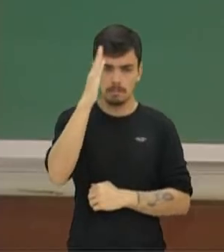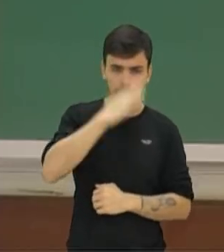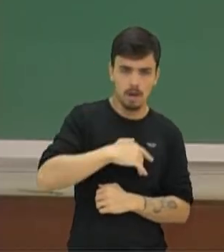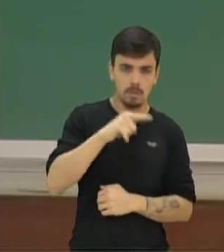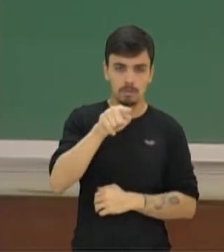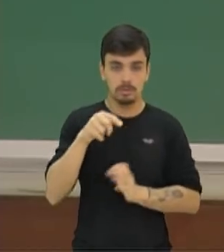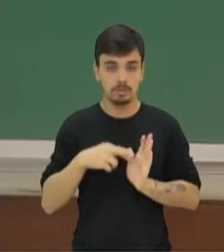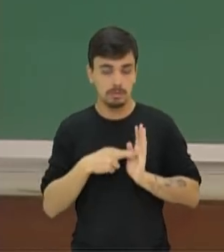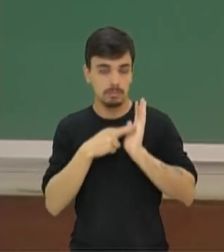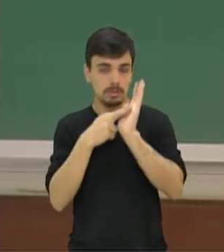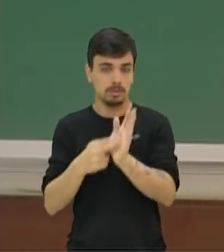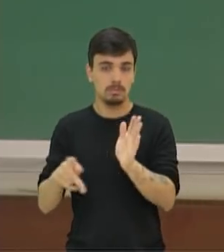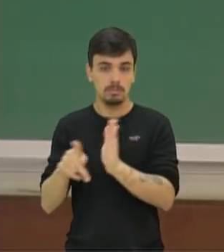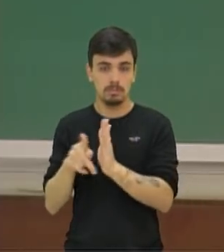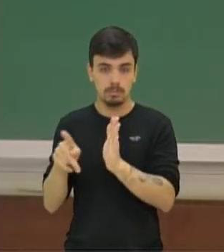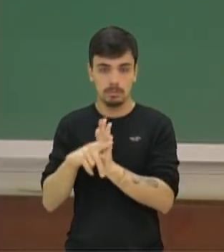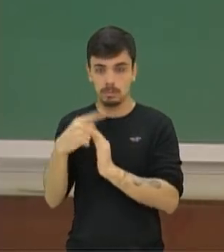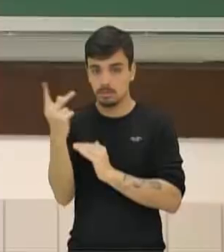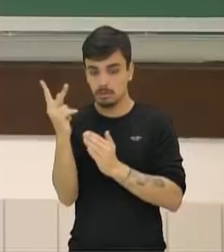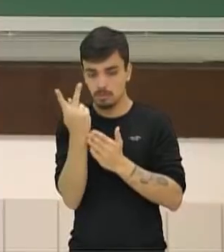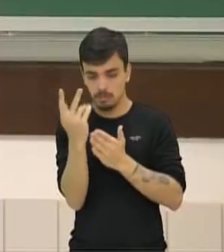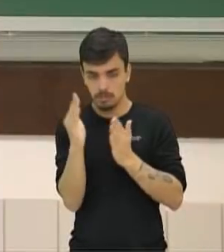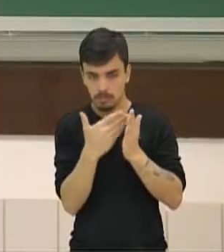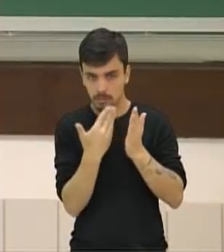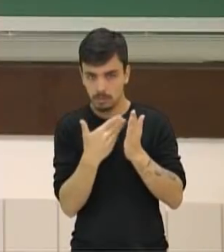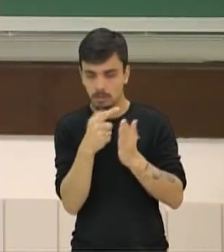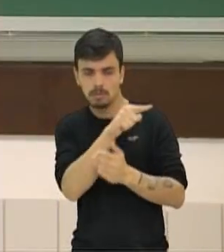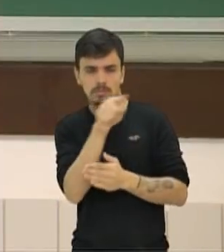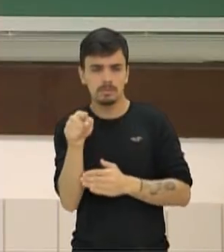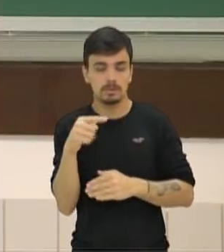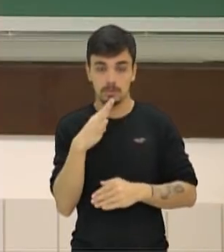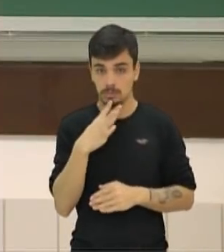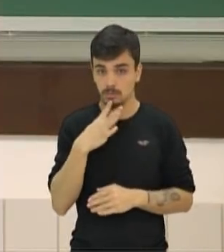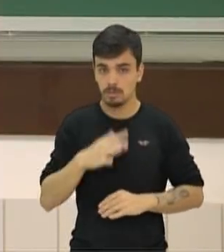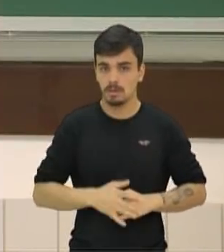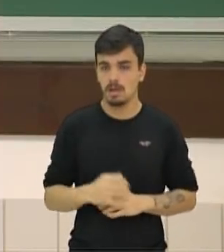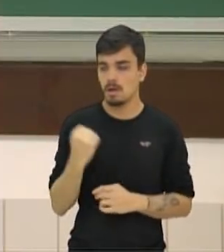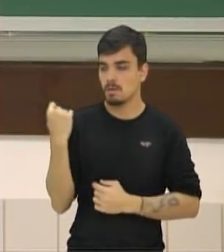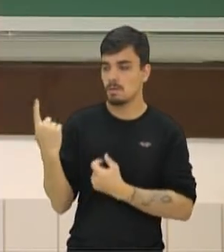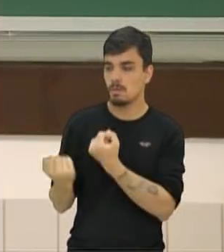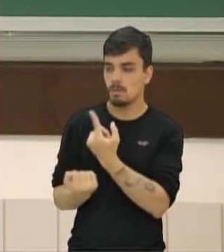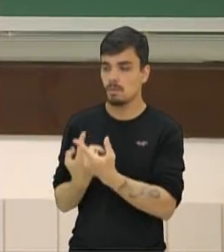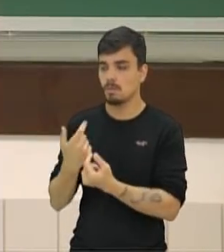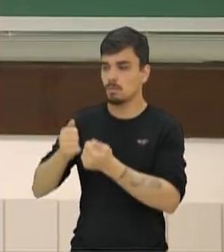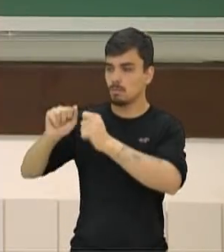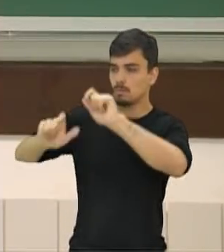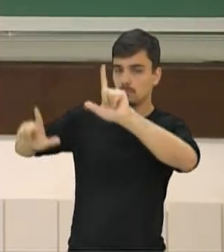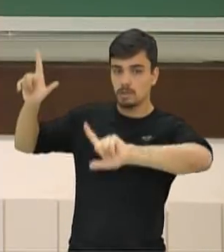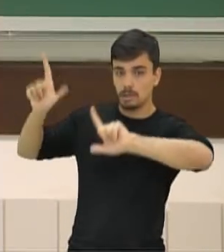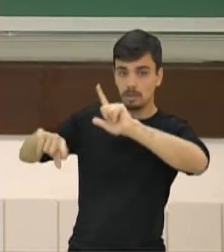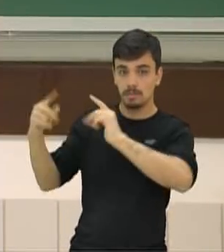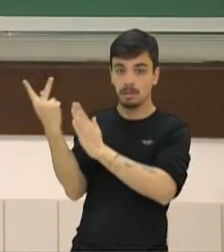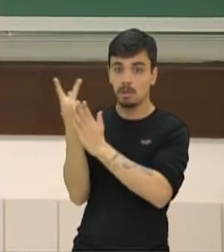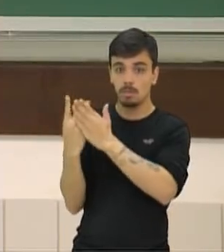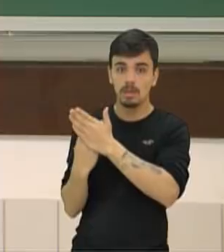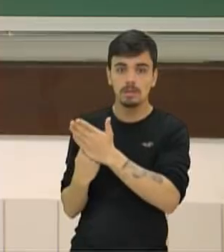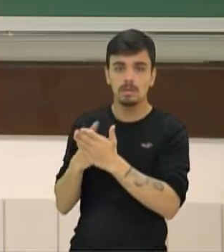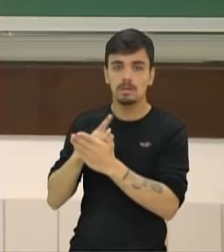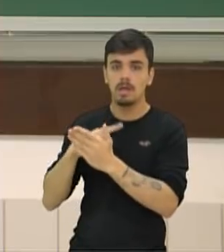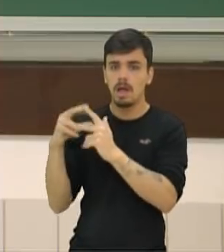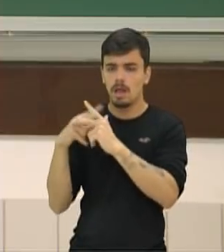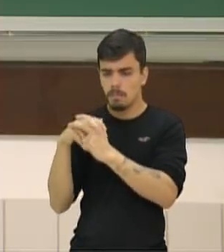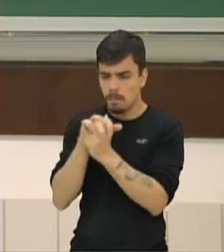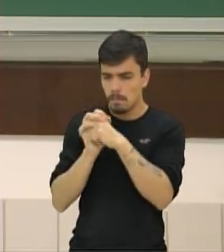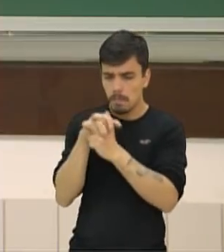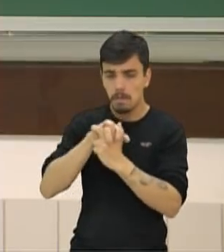Faça a representação desse desenho em seu caderno. E aí, você conhece, você lembra de algum desenho que você assistiu aí, que tem essa luta do bem e